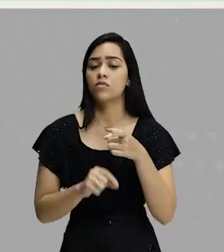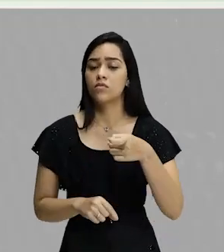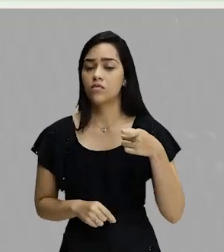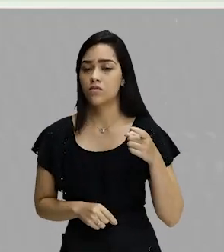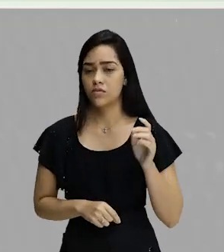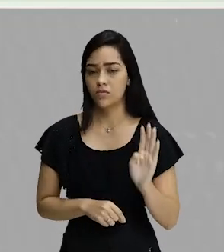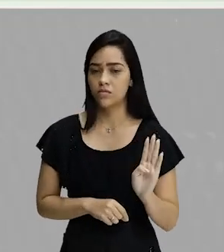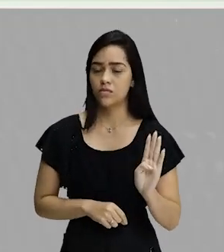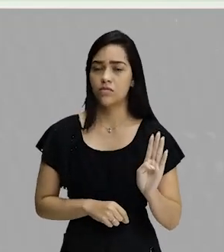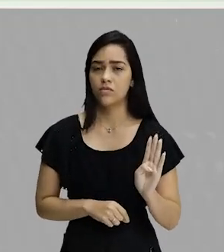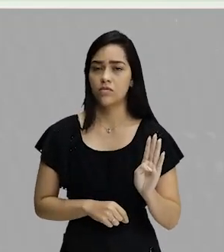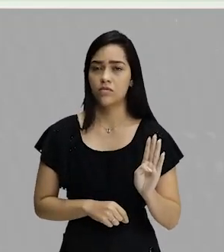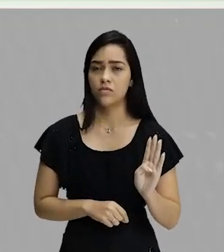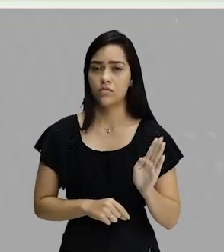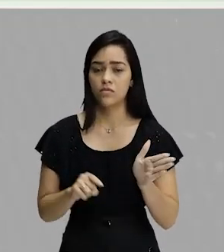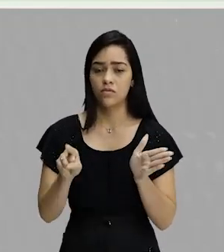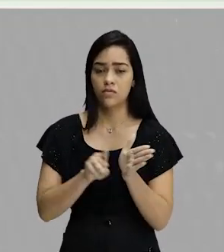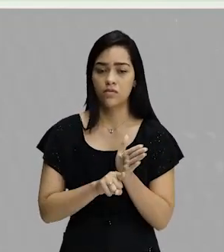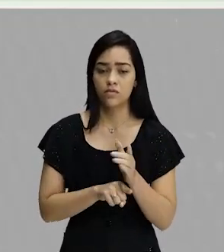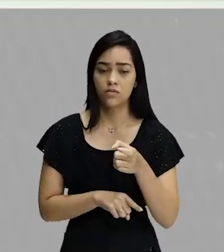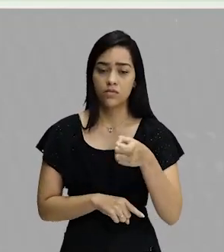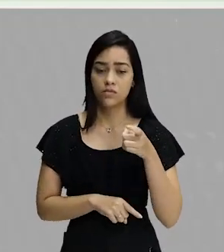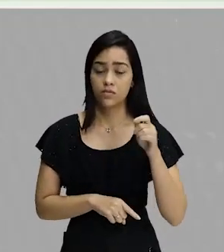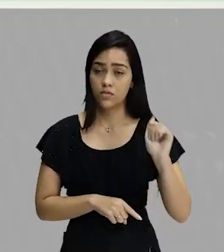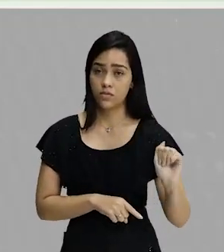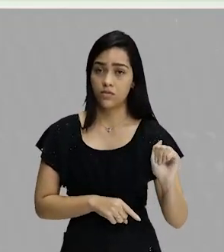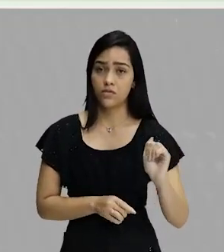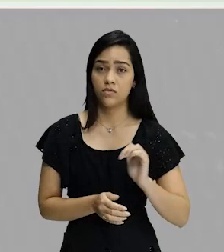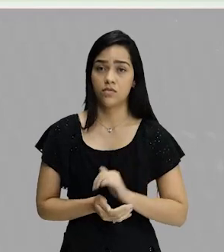xb menos o x do a.